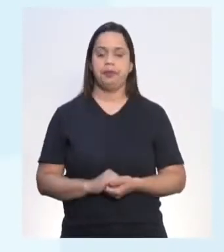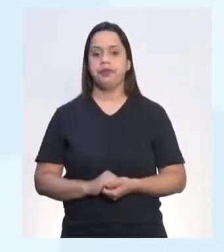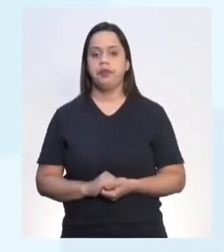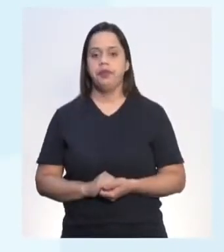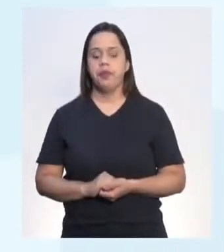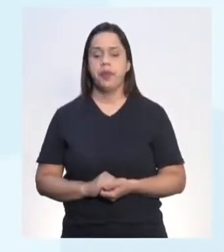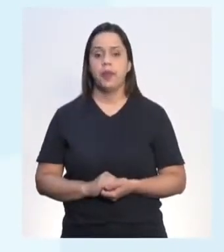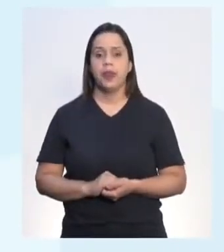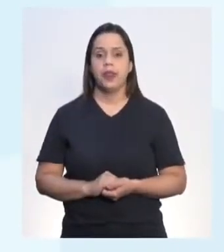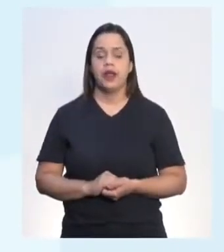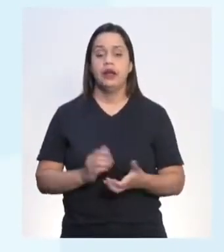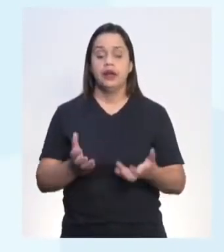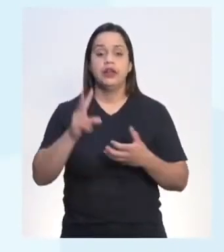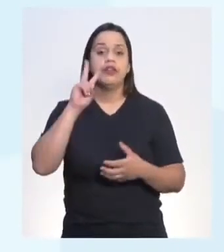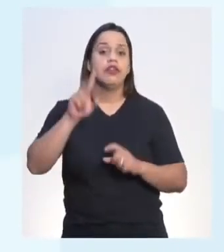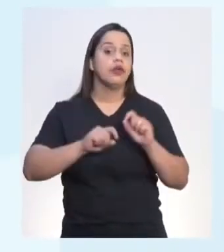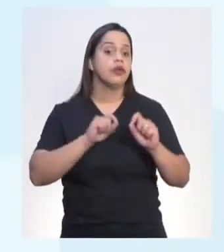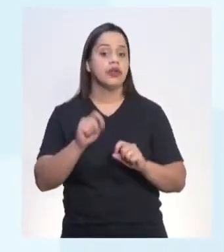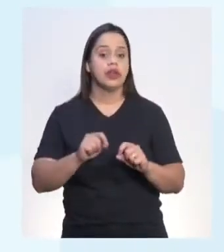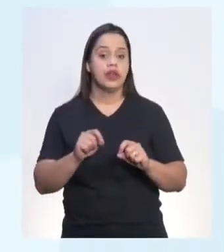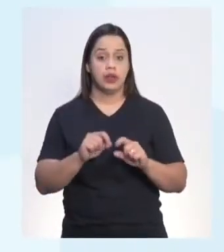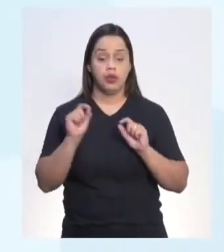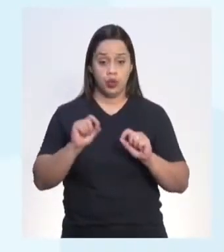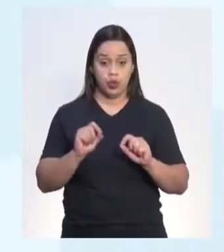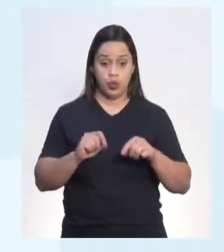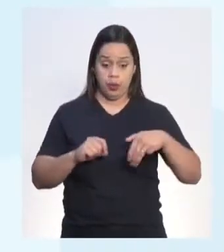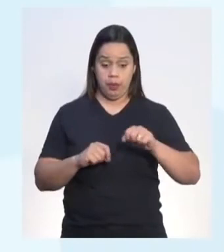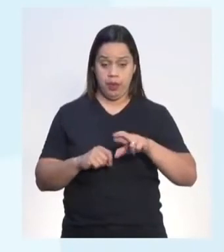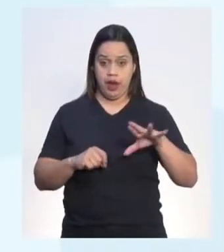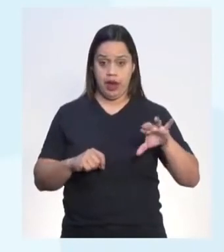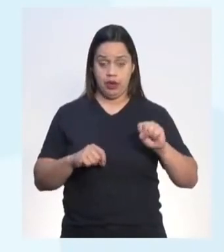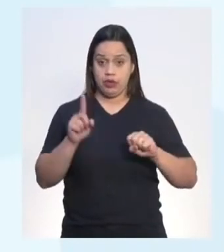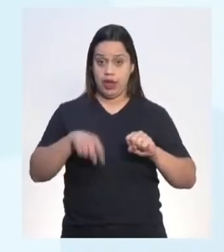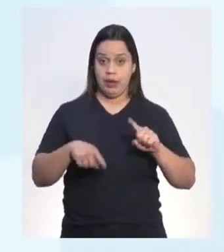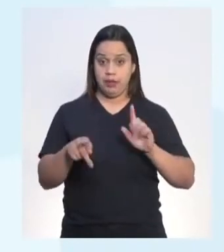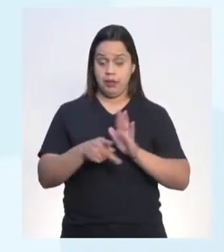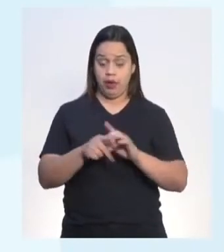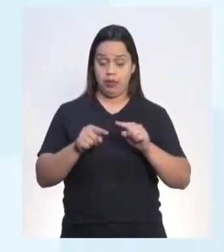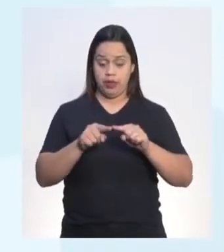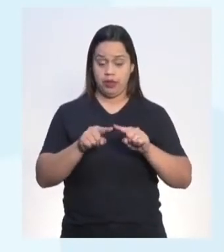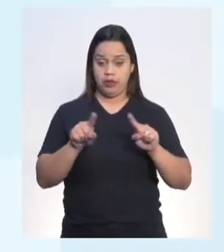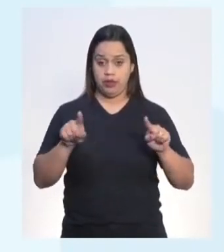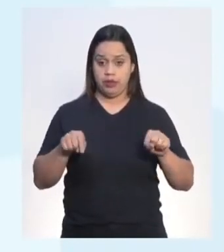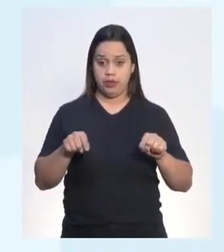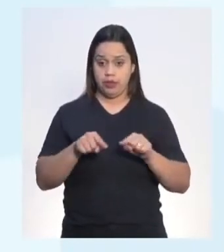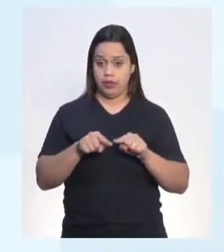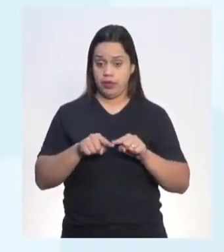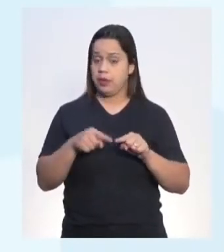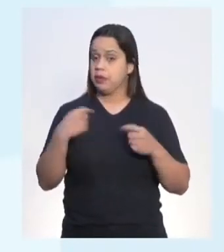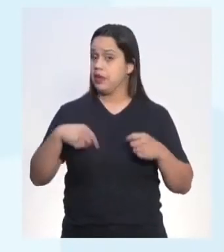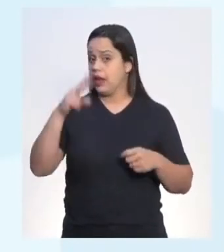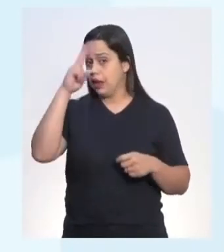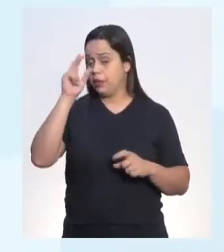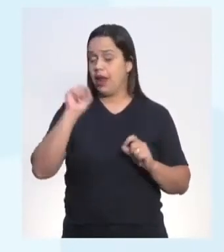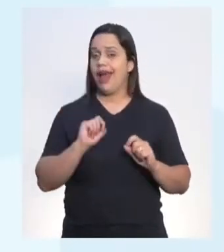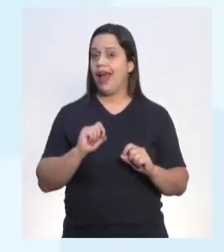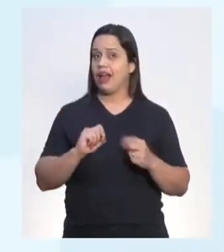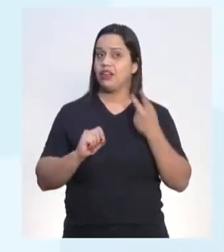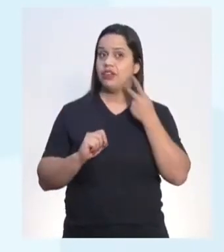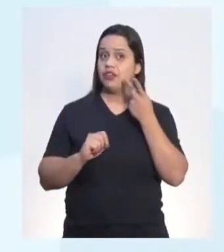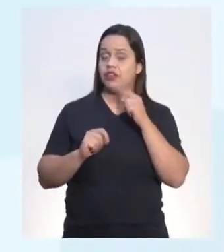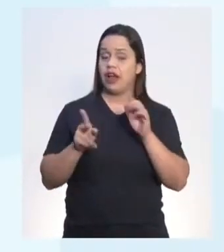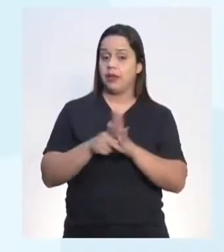que o lote do Marcos é um retângulo. Sim? Quando você vê esse retângulo, você tem que lembrar. Quando a gente